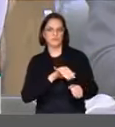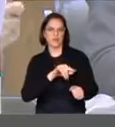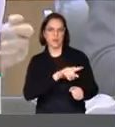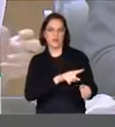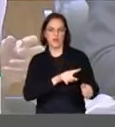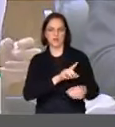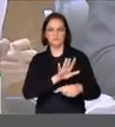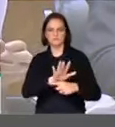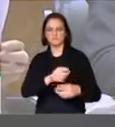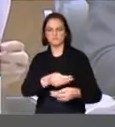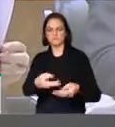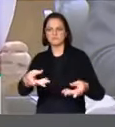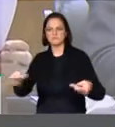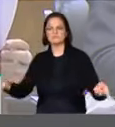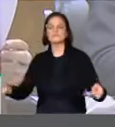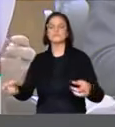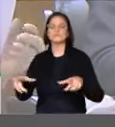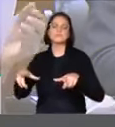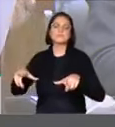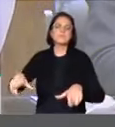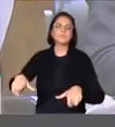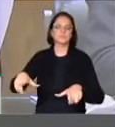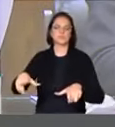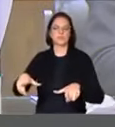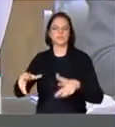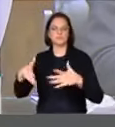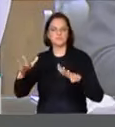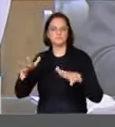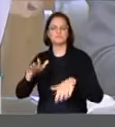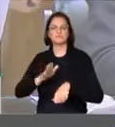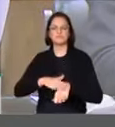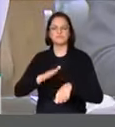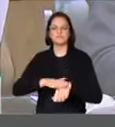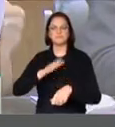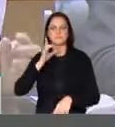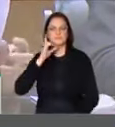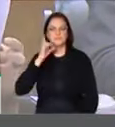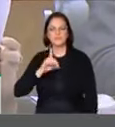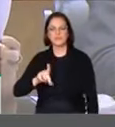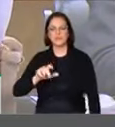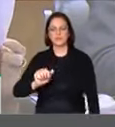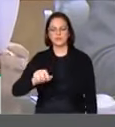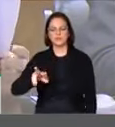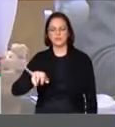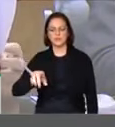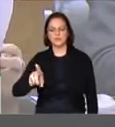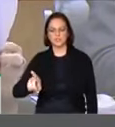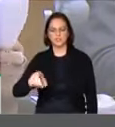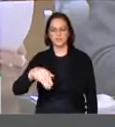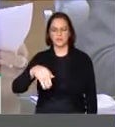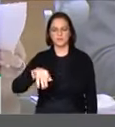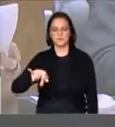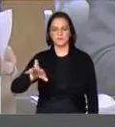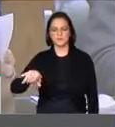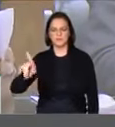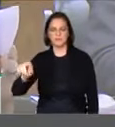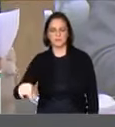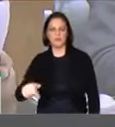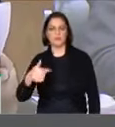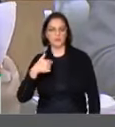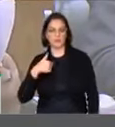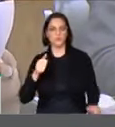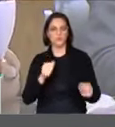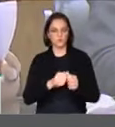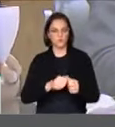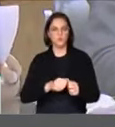como uma consulta pública de iniciativa do deputado David Miranda e de minha iniciativa. Então, eu gostaria